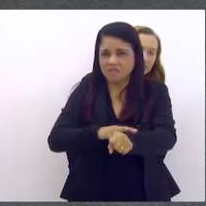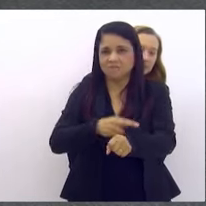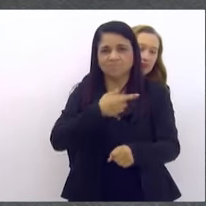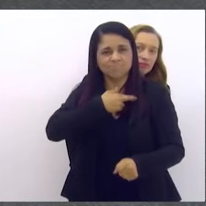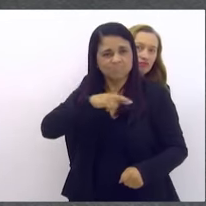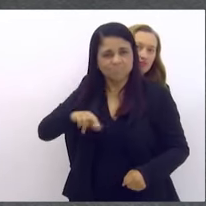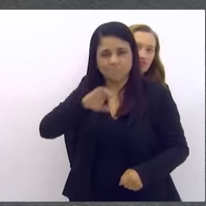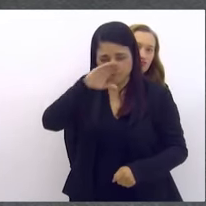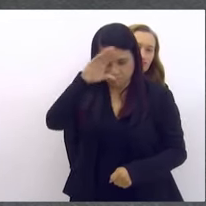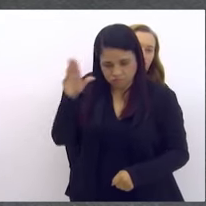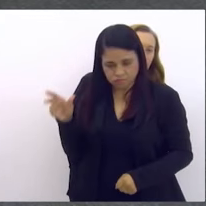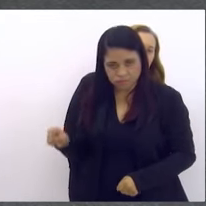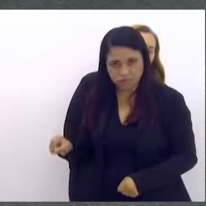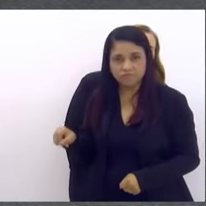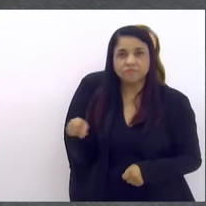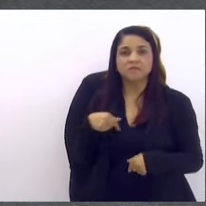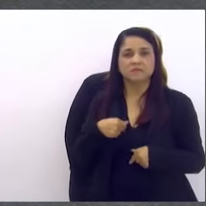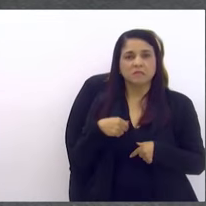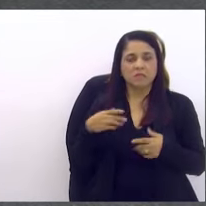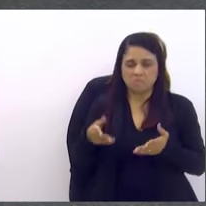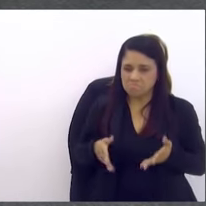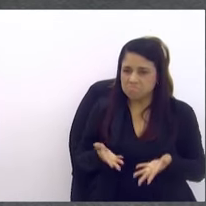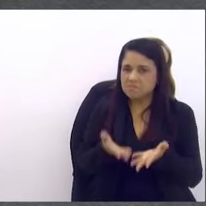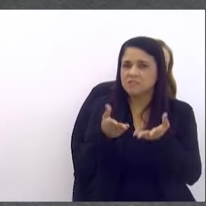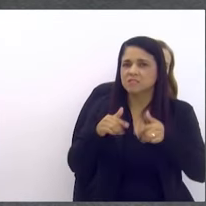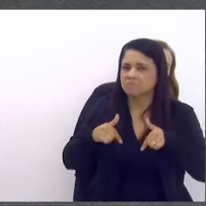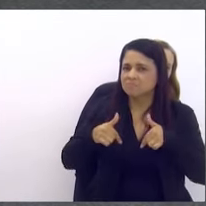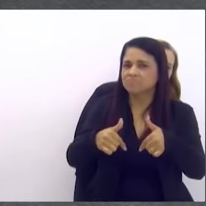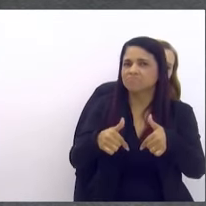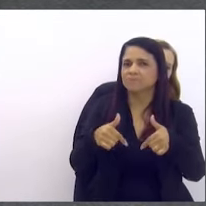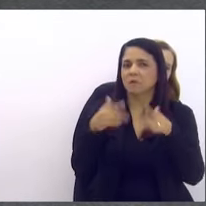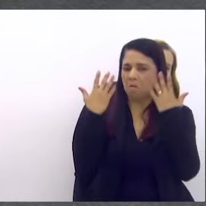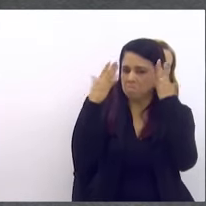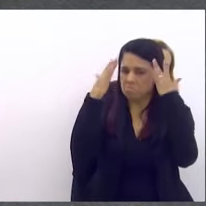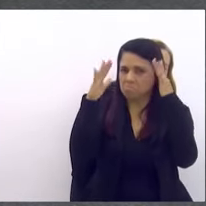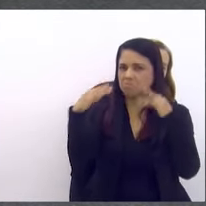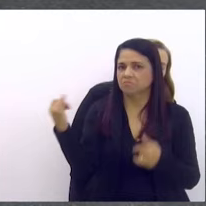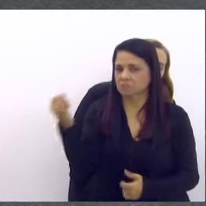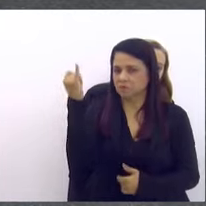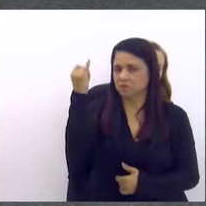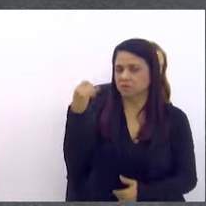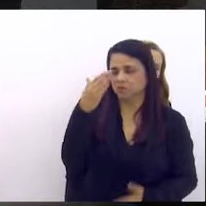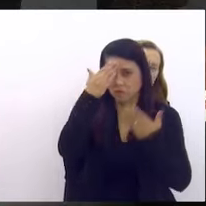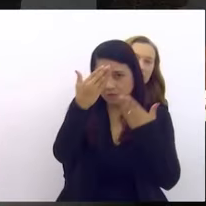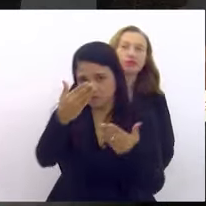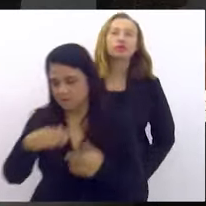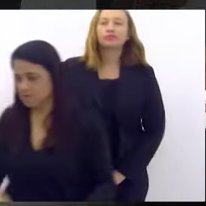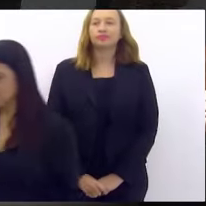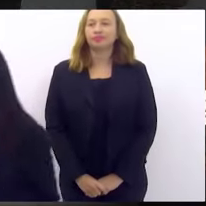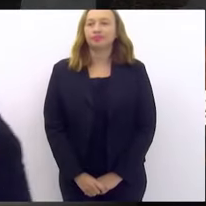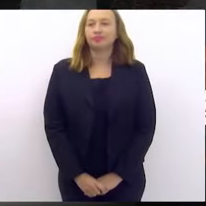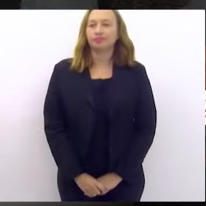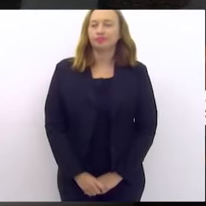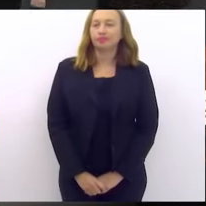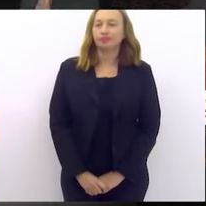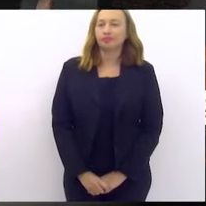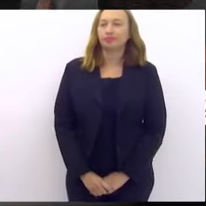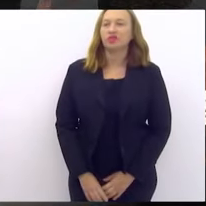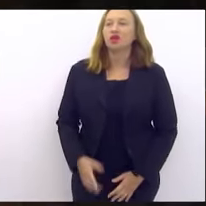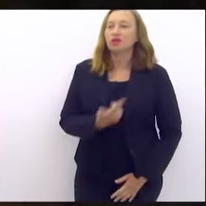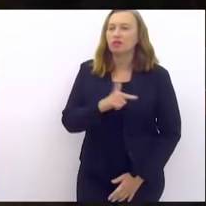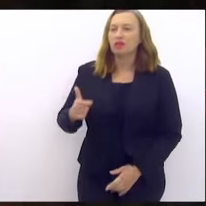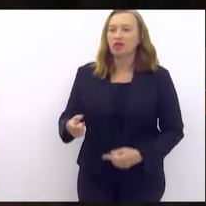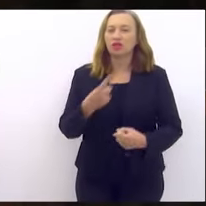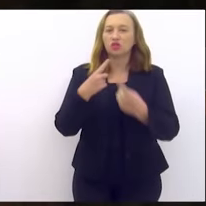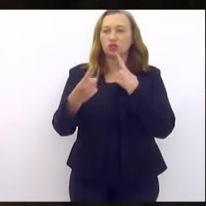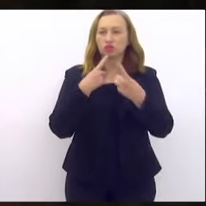dúvida nenhuma é uma iniciativa muito importante que a gente deve aplaudir muito obrigada obrigada deputada Mat Rocha não havendo